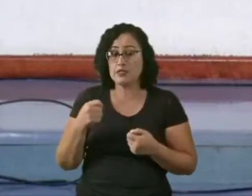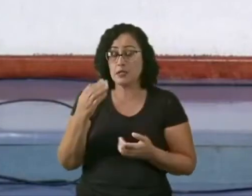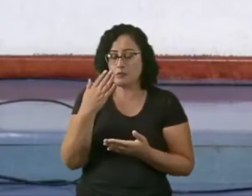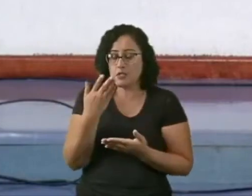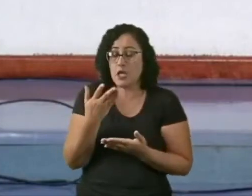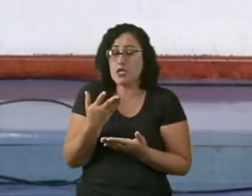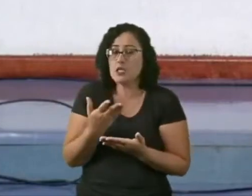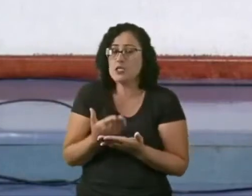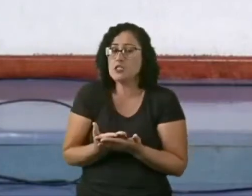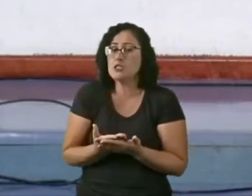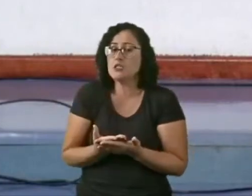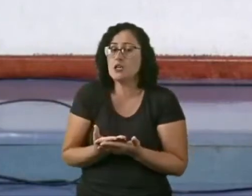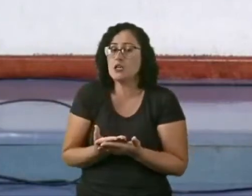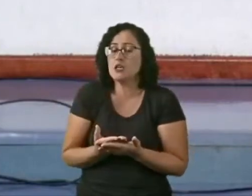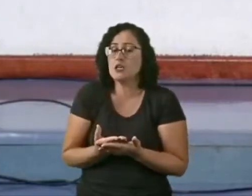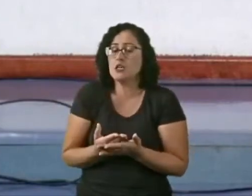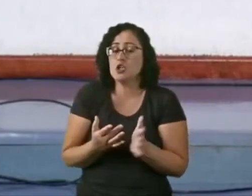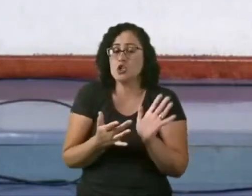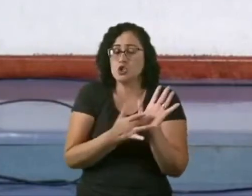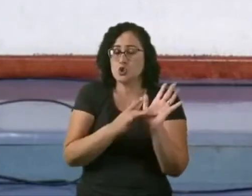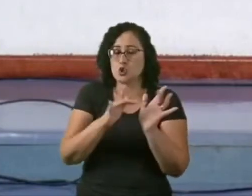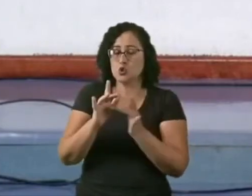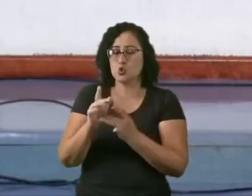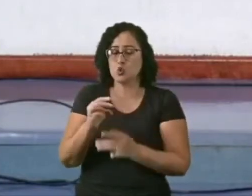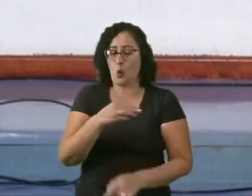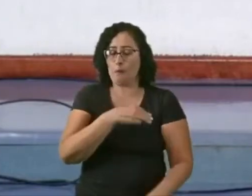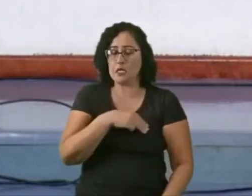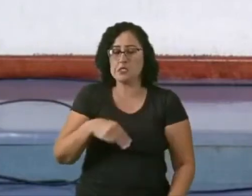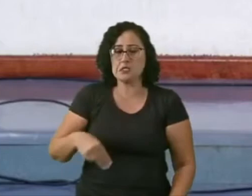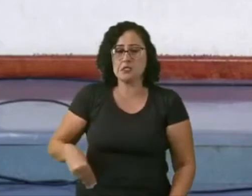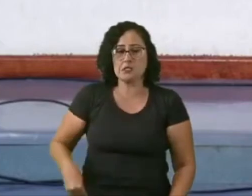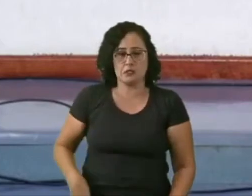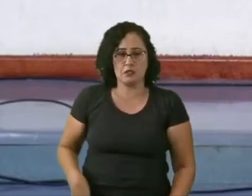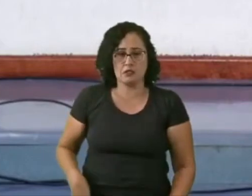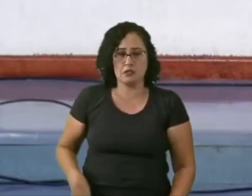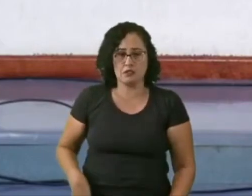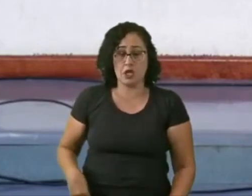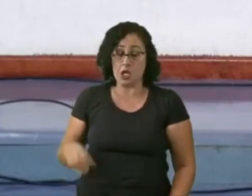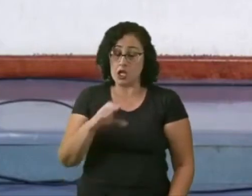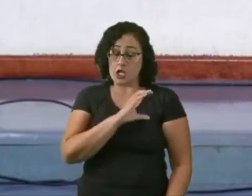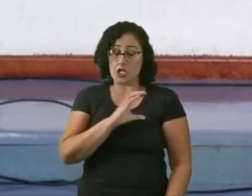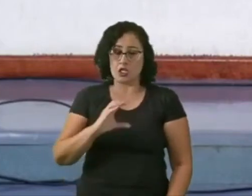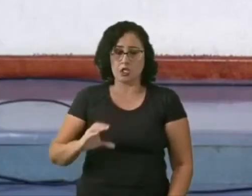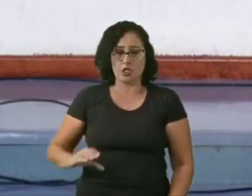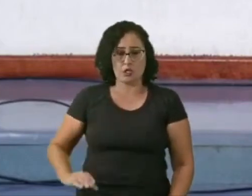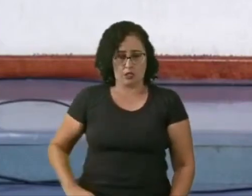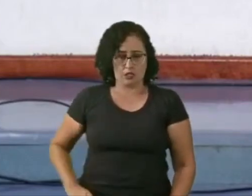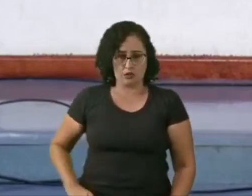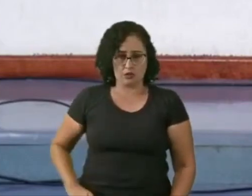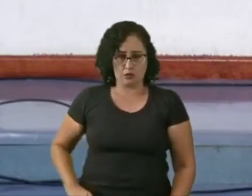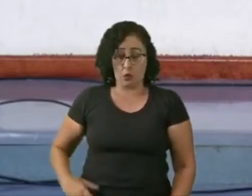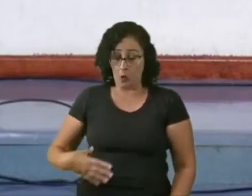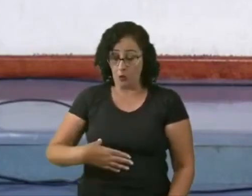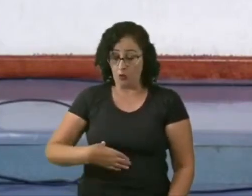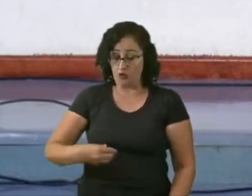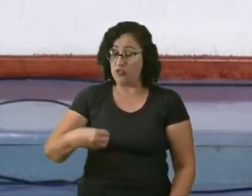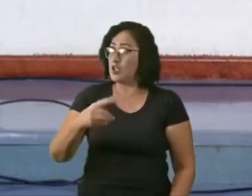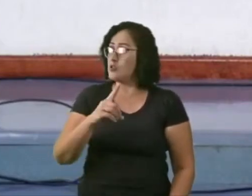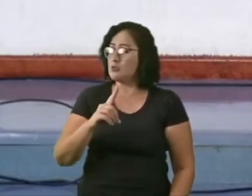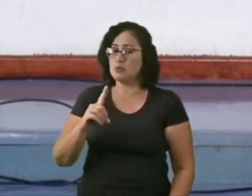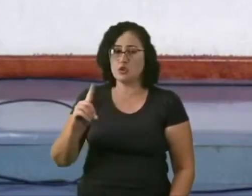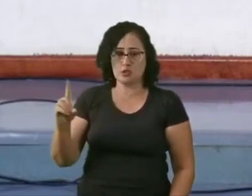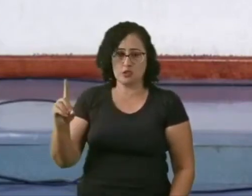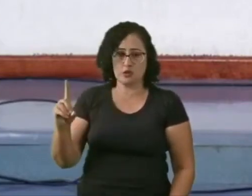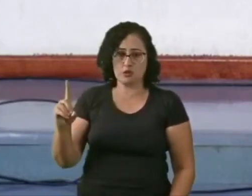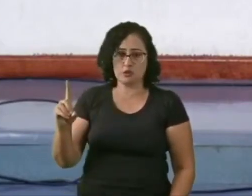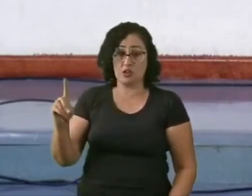que Jesus é o Messias, o Cristo, o Filho do Deus vivo, que veio para nos salvar, nos